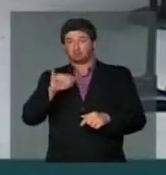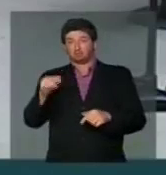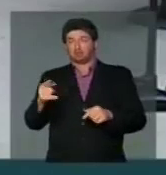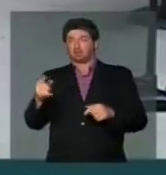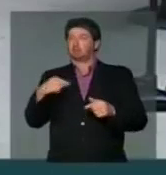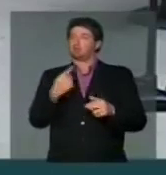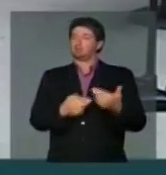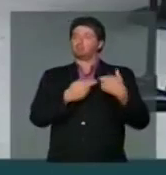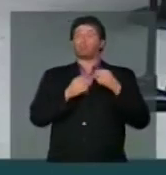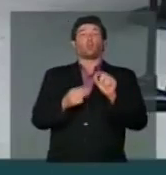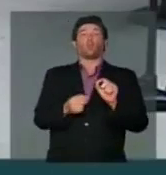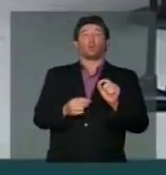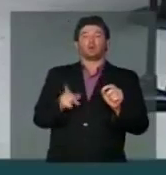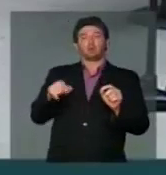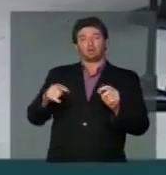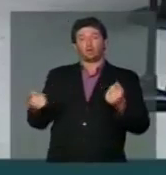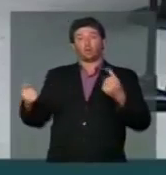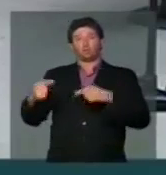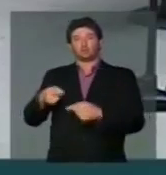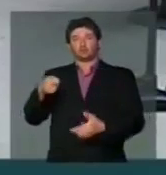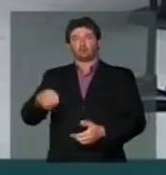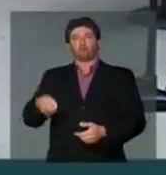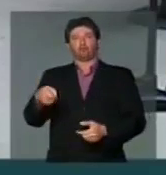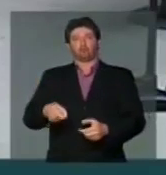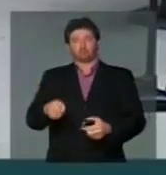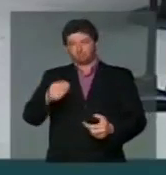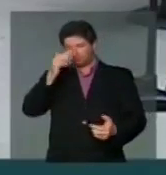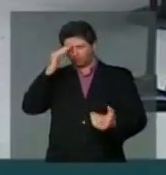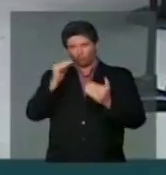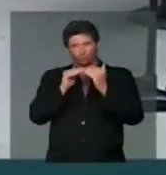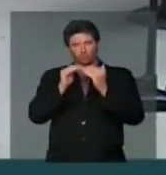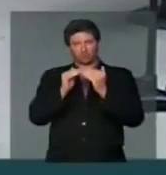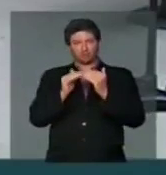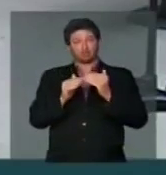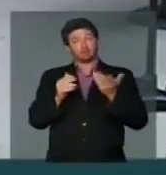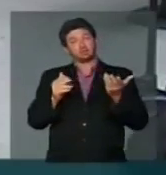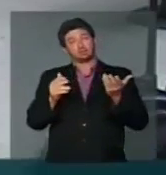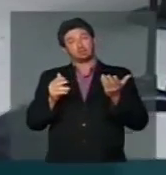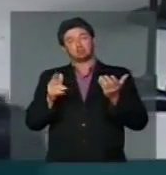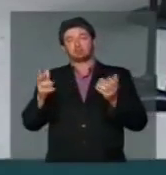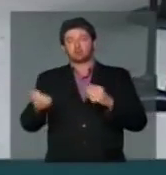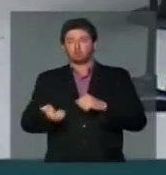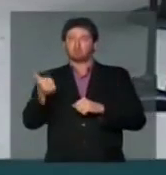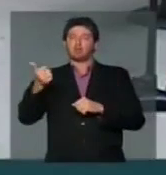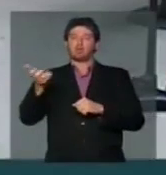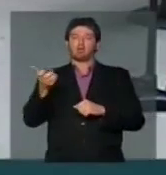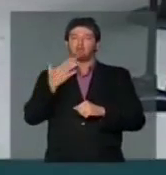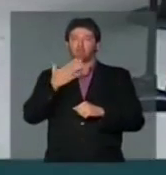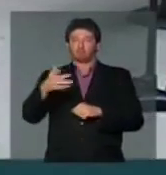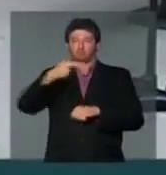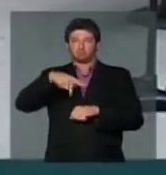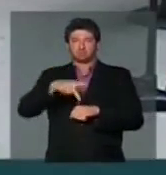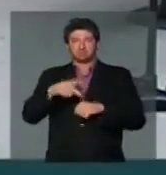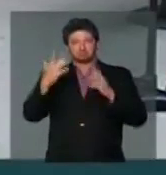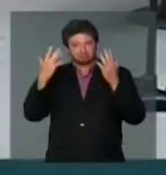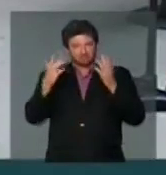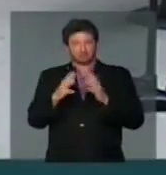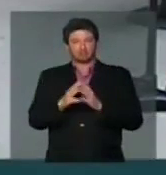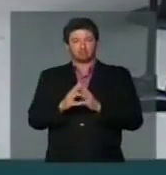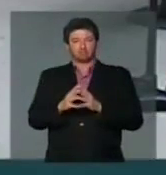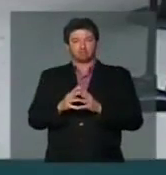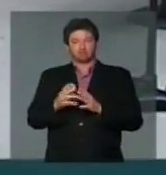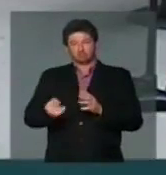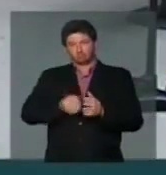parte uma oposição firme, coerente, que sempre quer o melhor para o Brasil. Parabéns, não só por